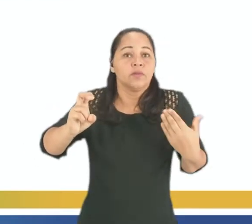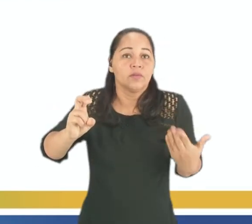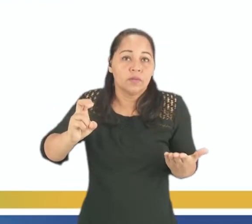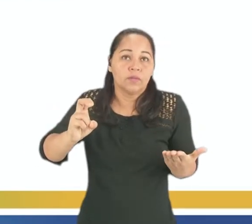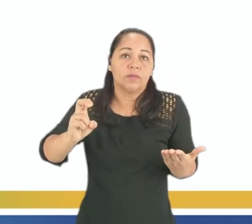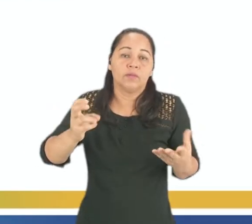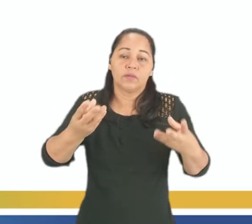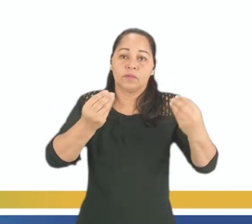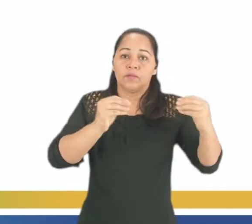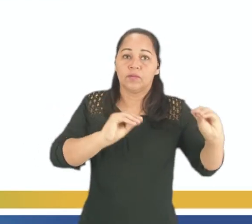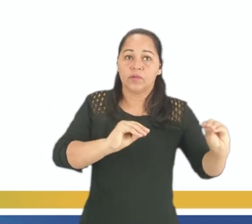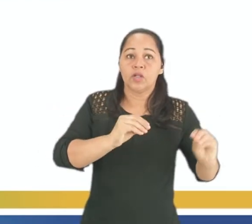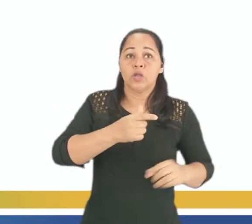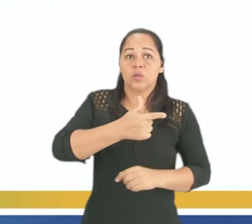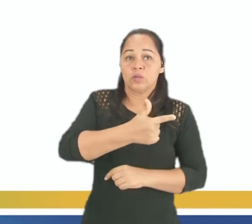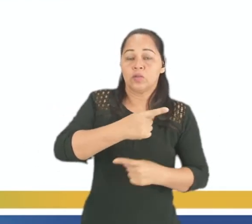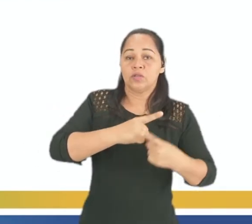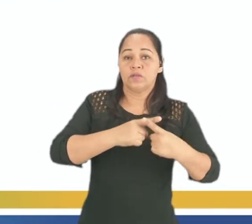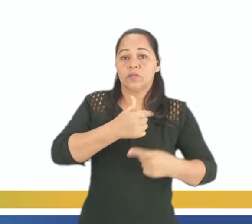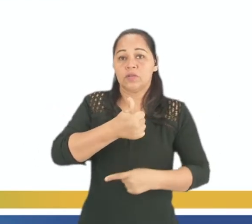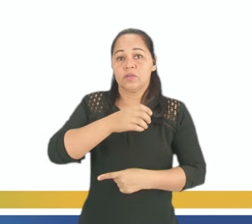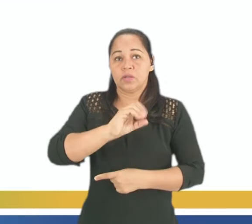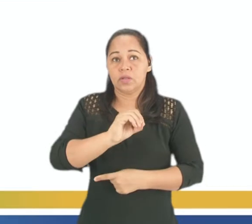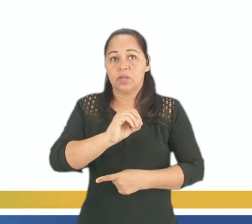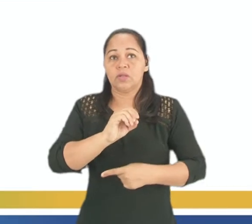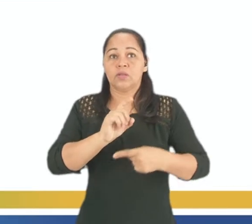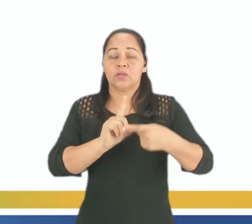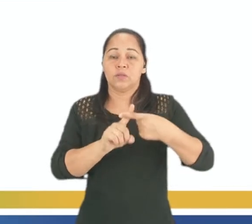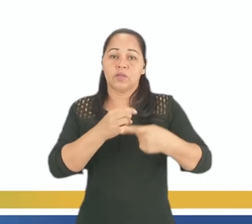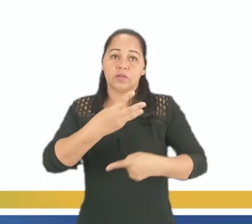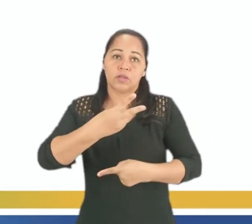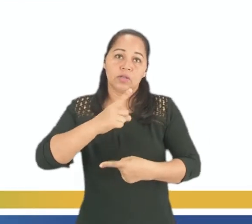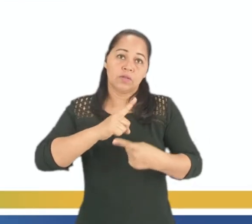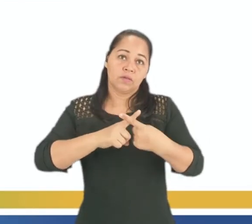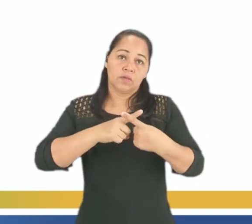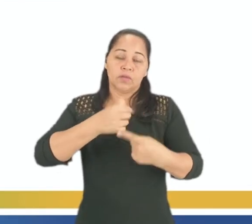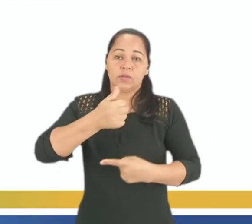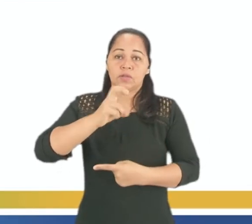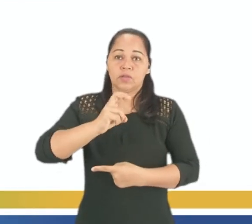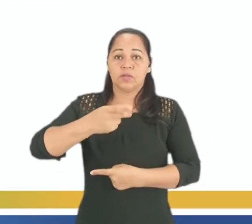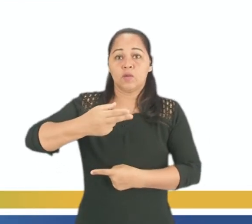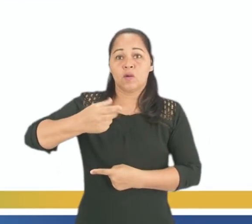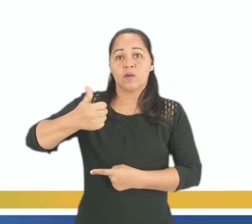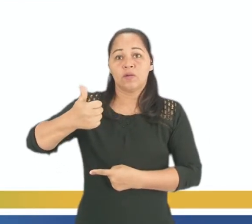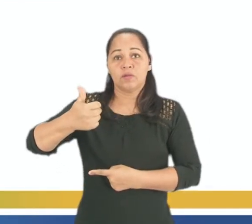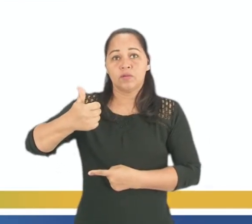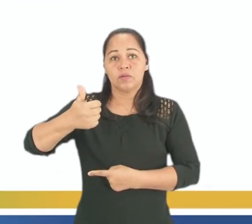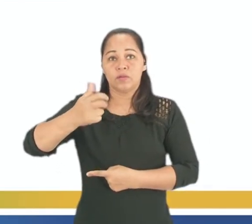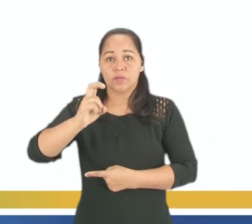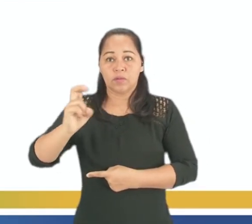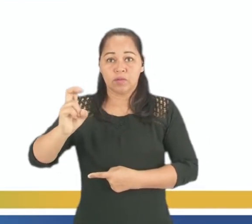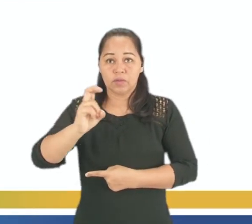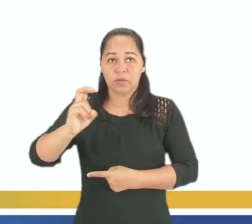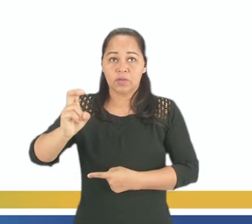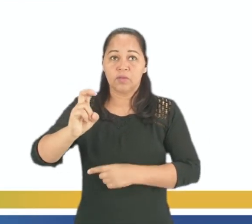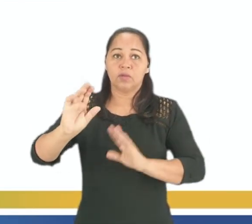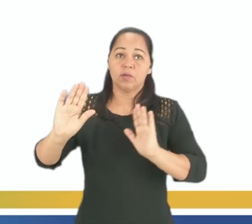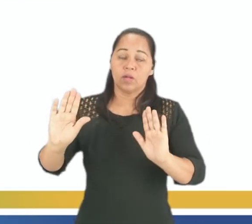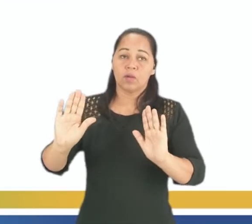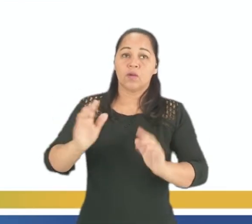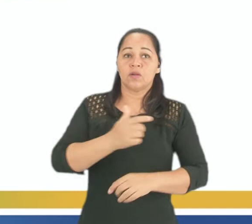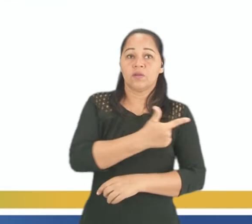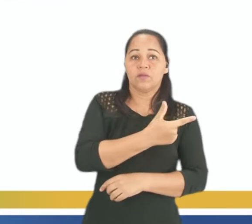como? 2 vezes 10 mais 3 vezes 15 igual a 55. 2 vezes 10 é 20 e 3